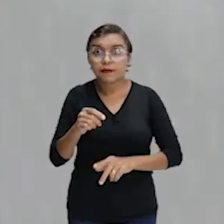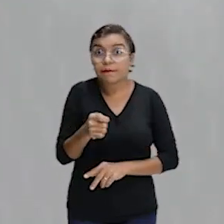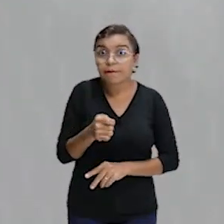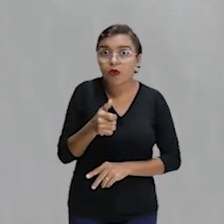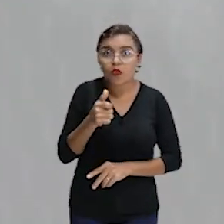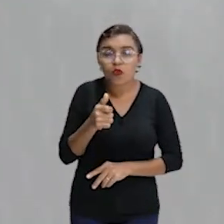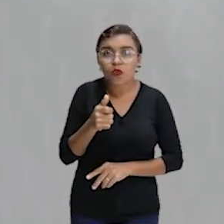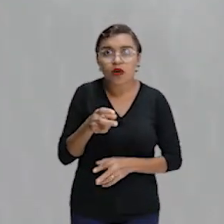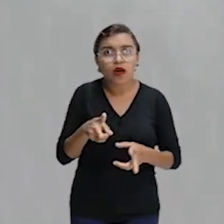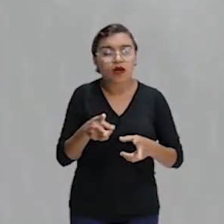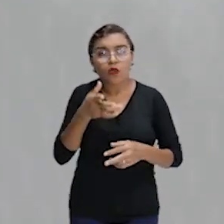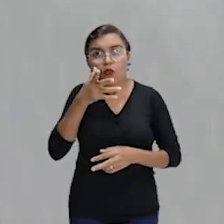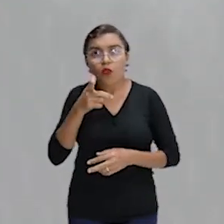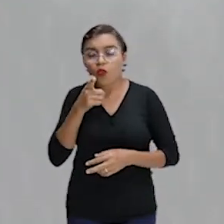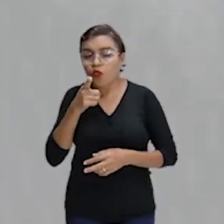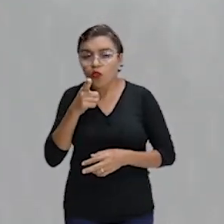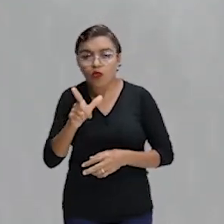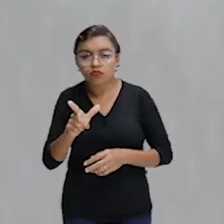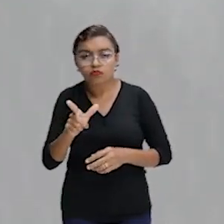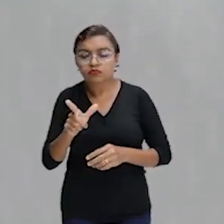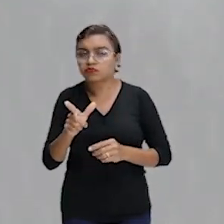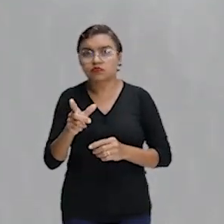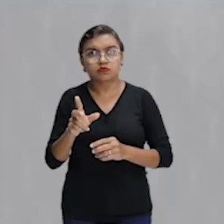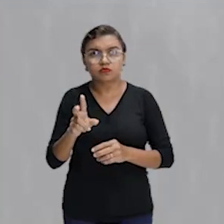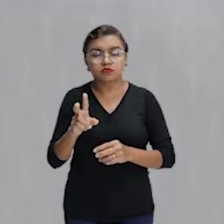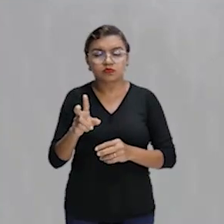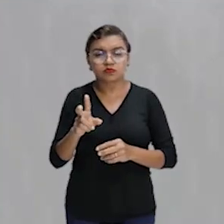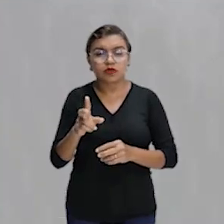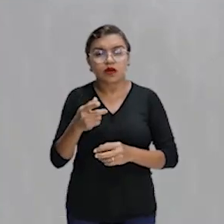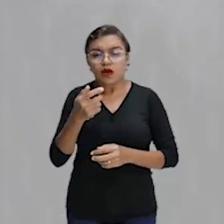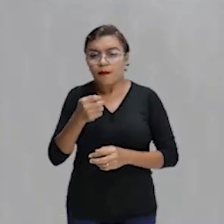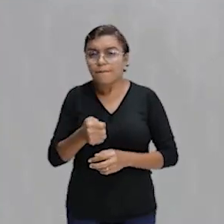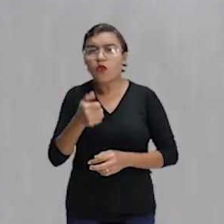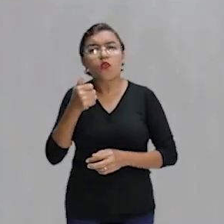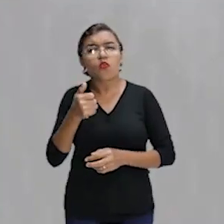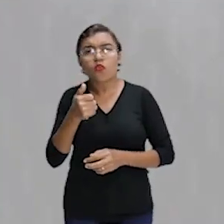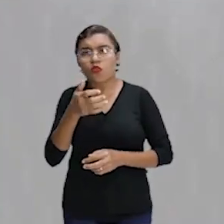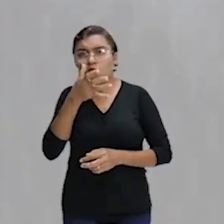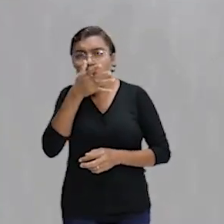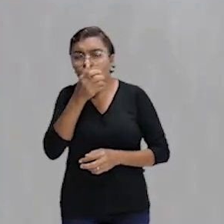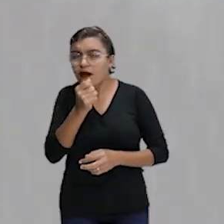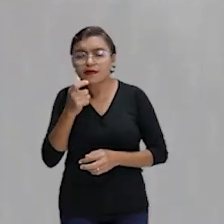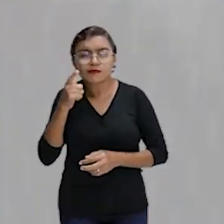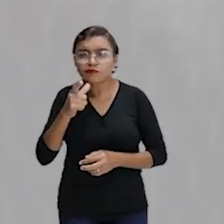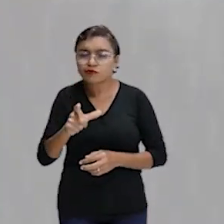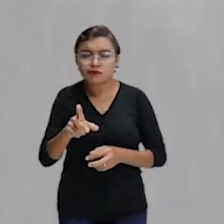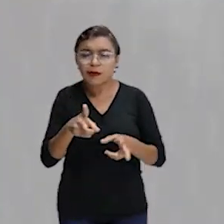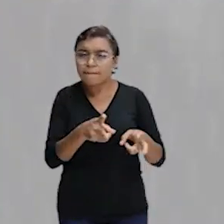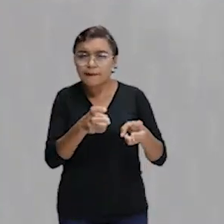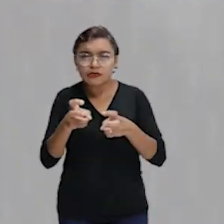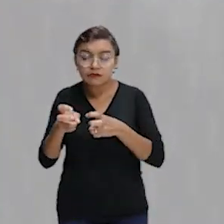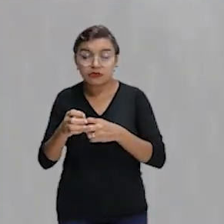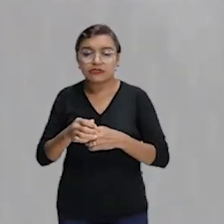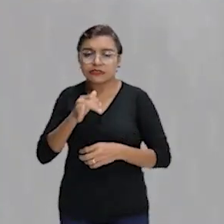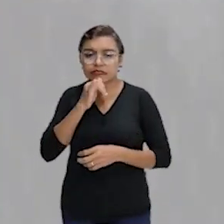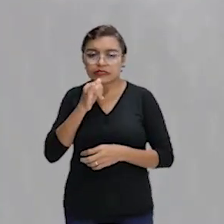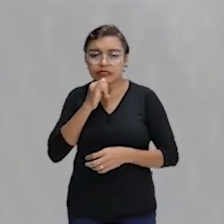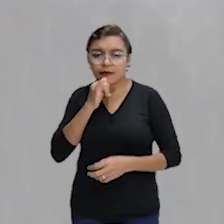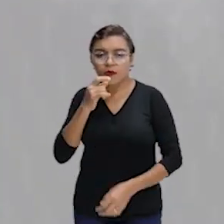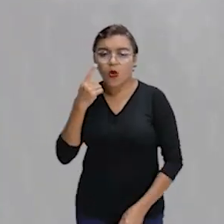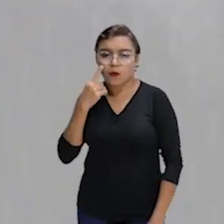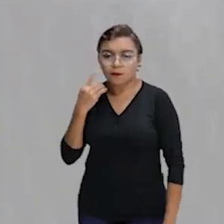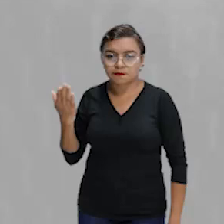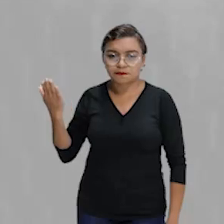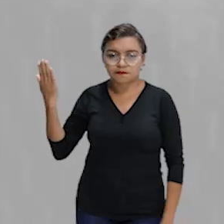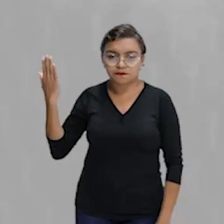forma característica, né, da função exponencial, para como ela se apresenta associada aos fenômenos naturais. Olha só como ela está